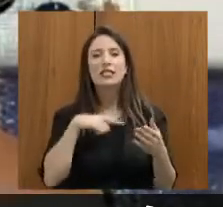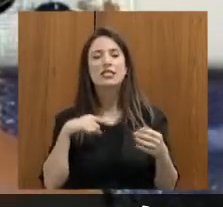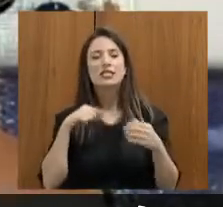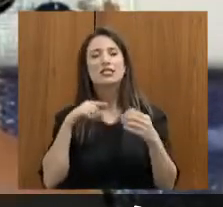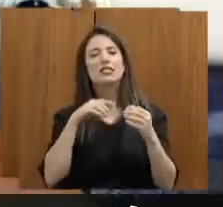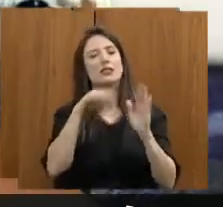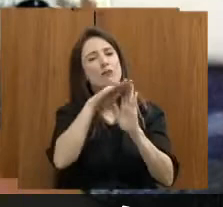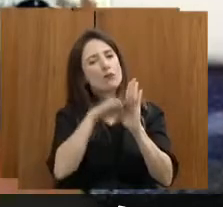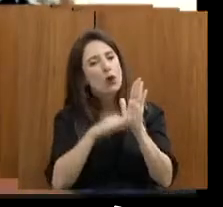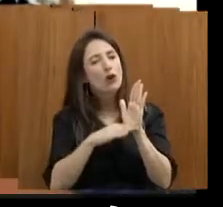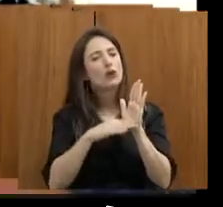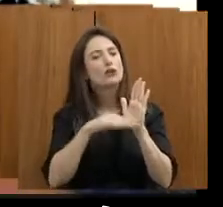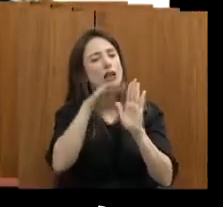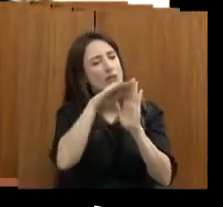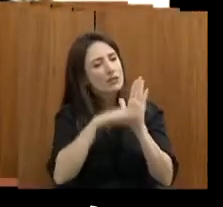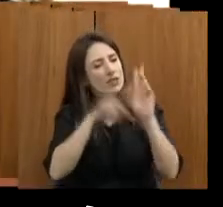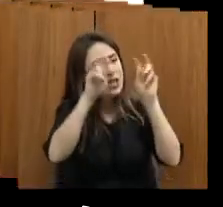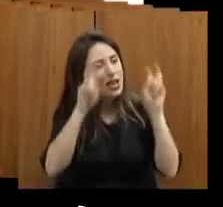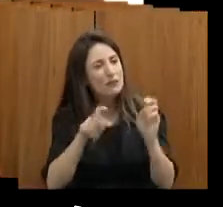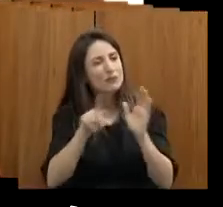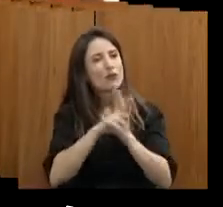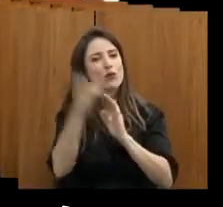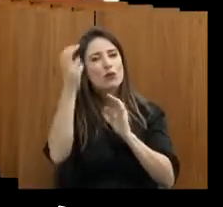ela coloca entregue a